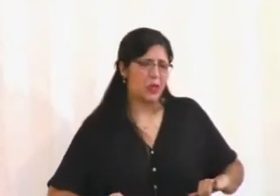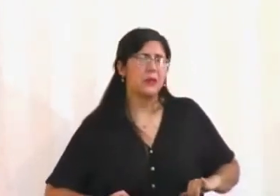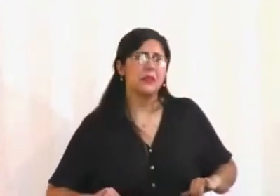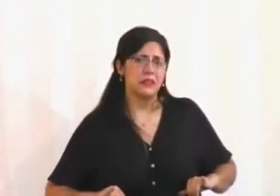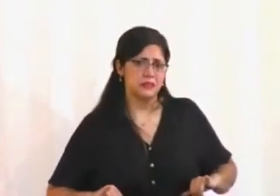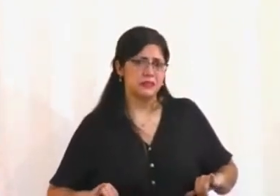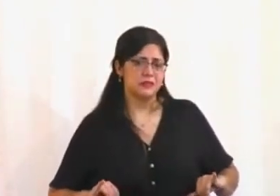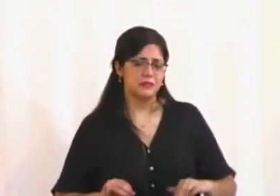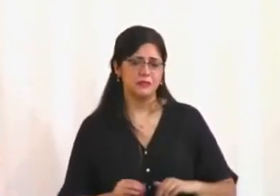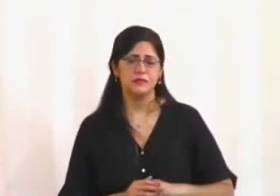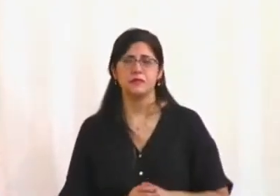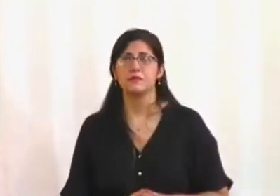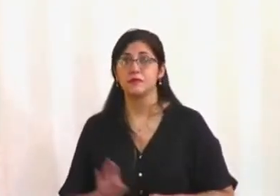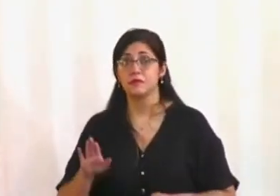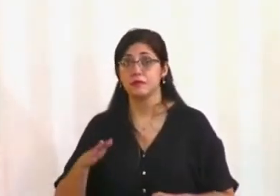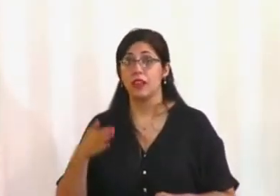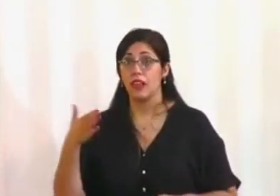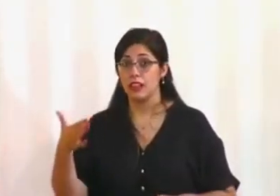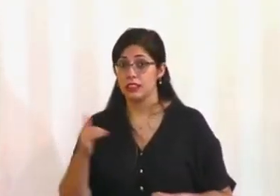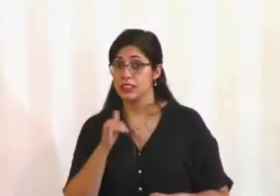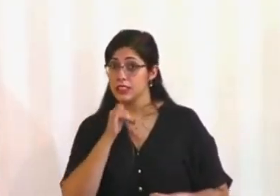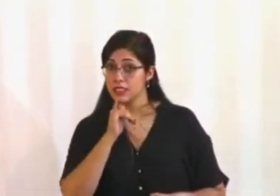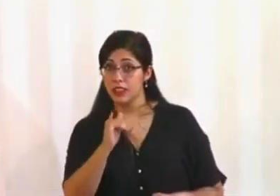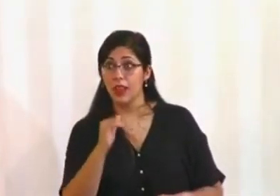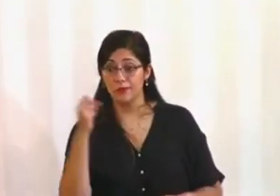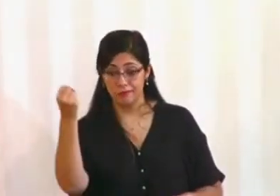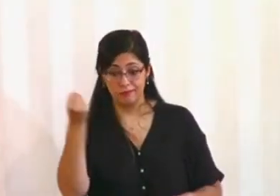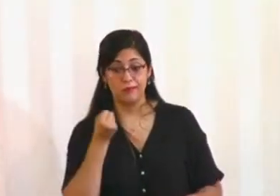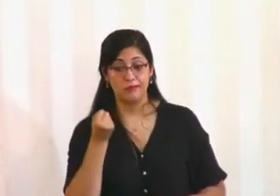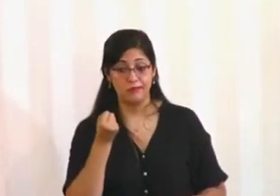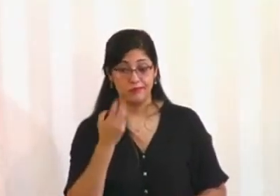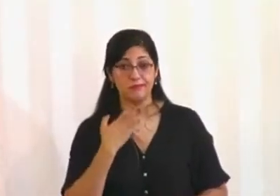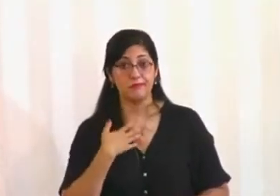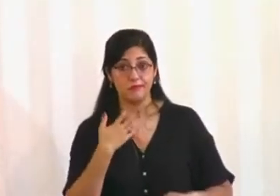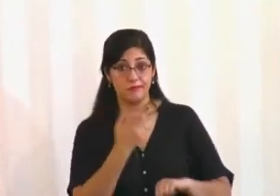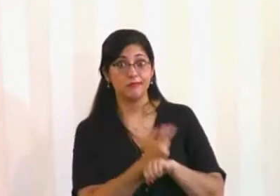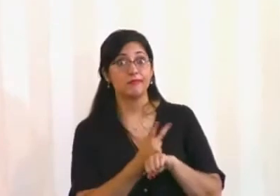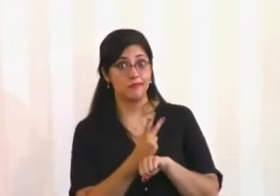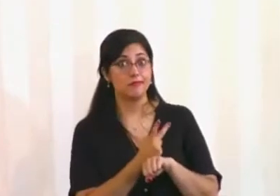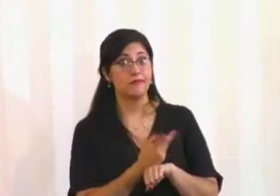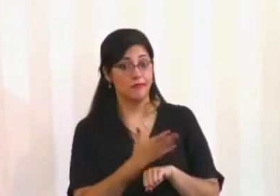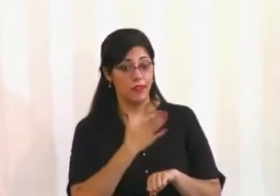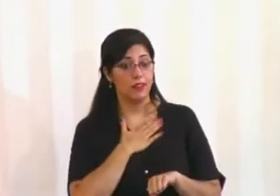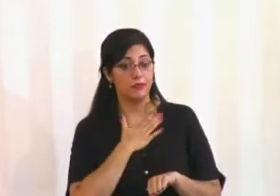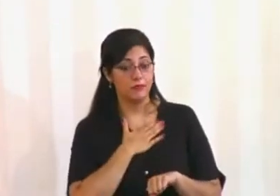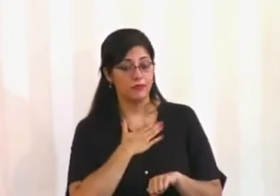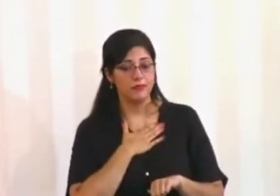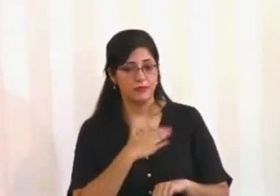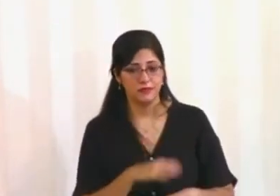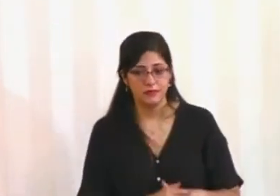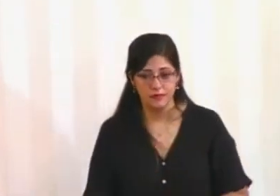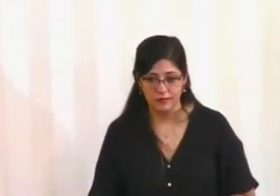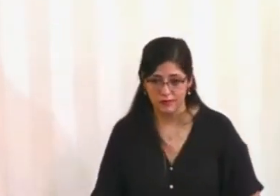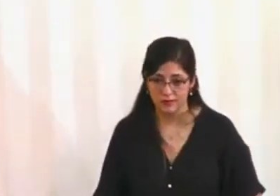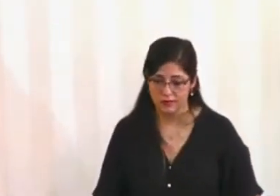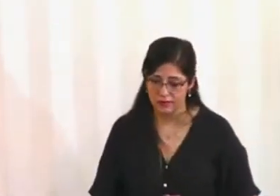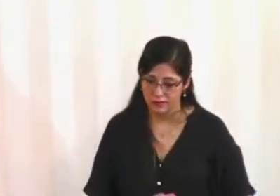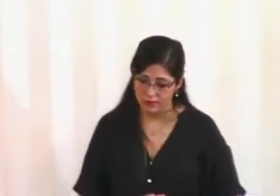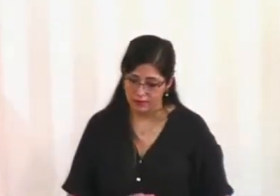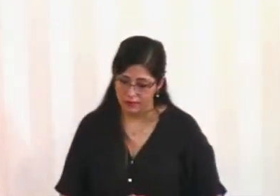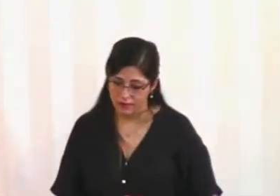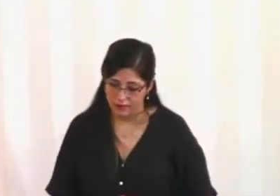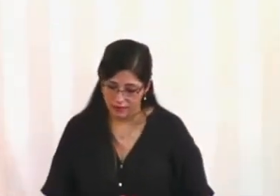e ainda diz o finalzinho do verso 10, e procuram tirar minha vida. Esse assunto está no coração dele. Ele fugiu por causa da ameaça de Jezabel.